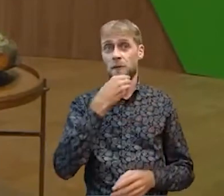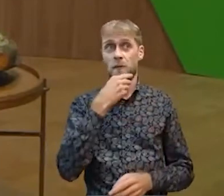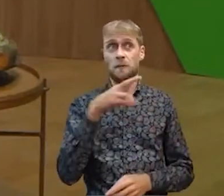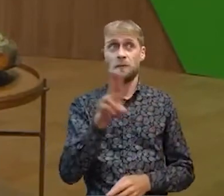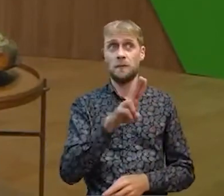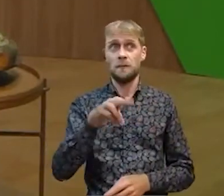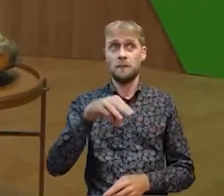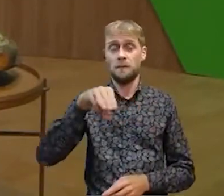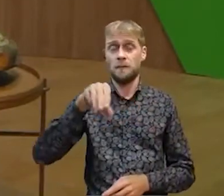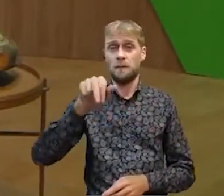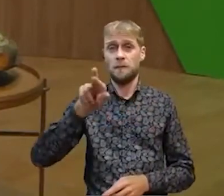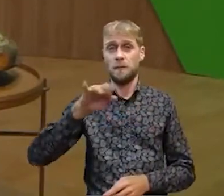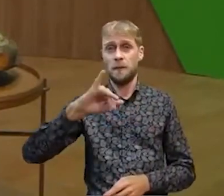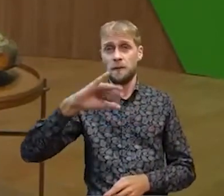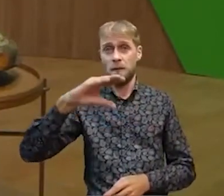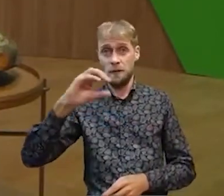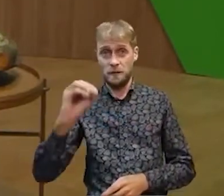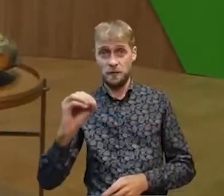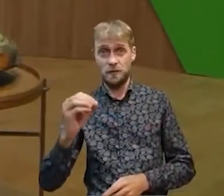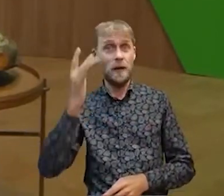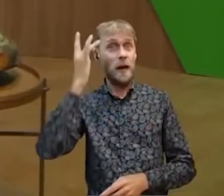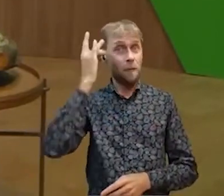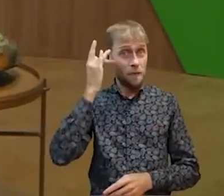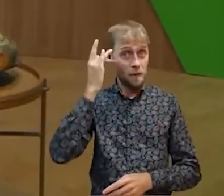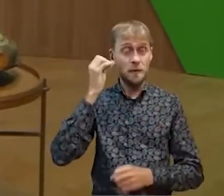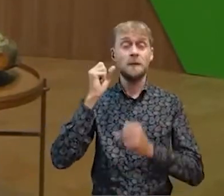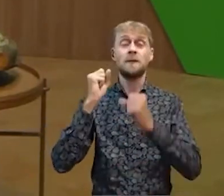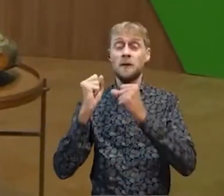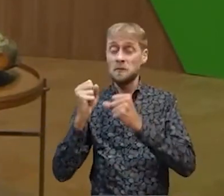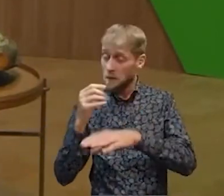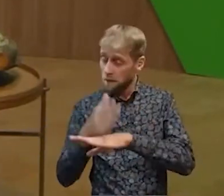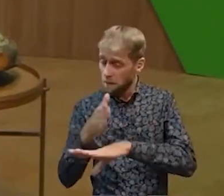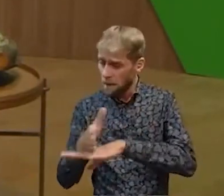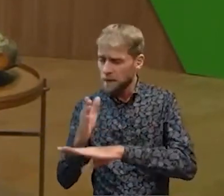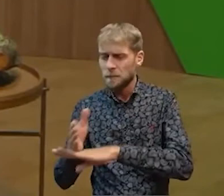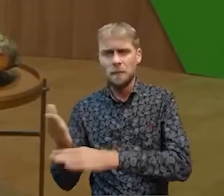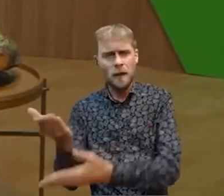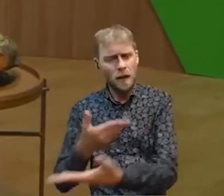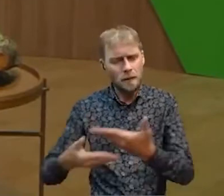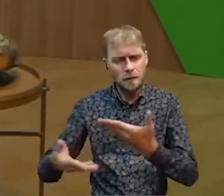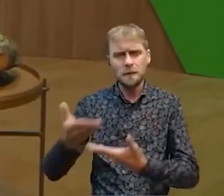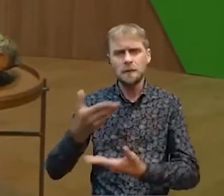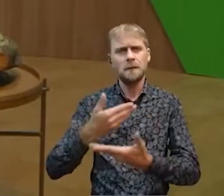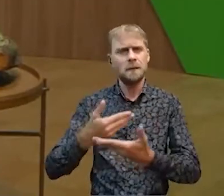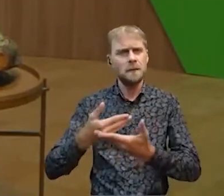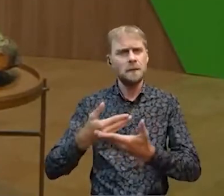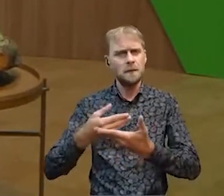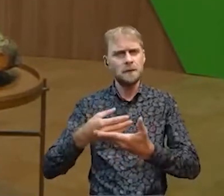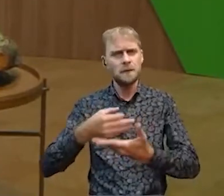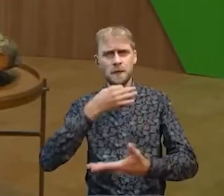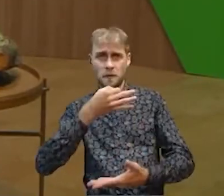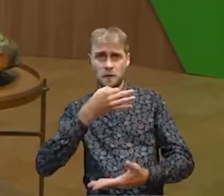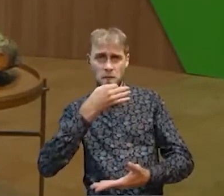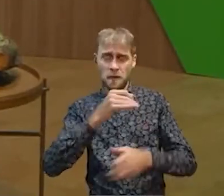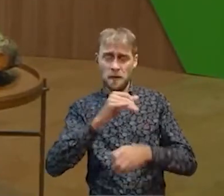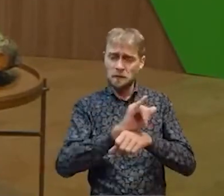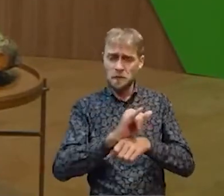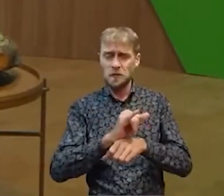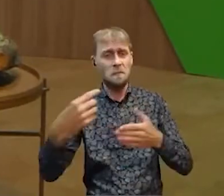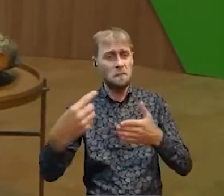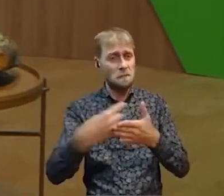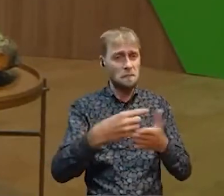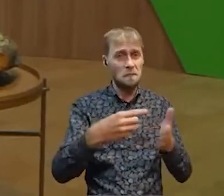E vocês podem interagir com ele também durante a palestra dele, pelo chat, fazer perguntas e